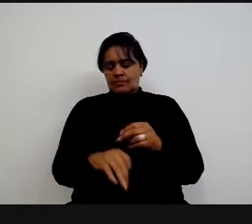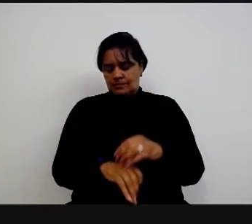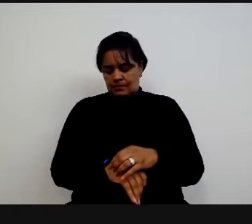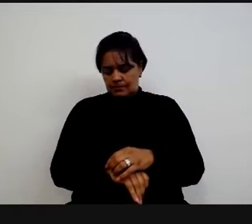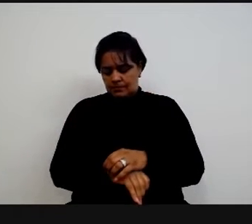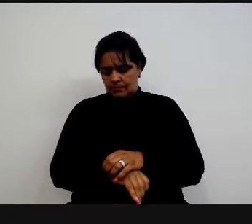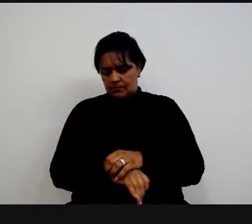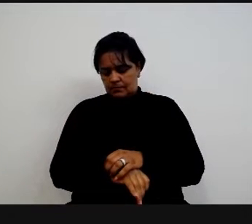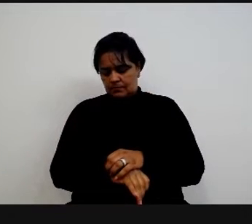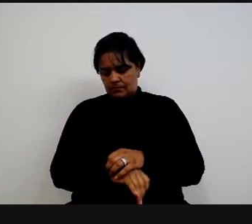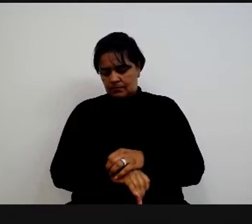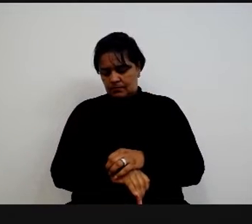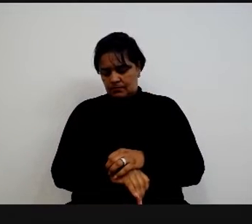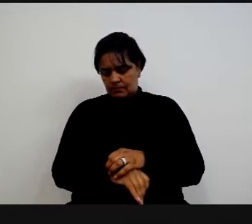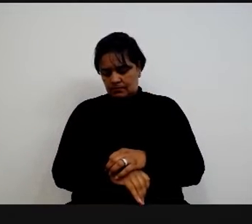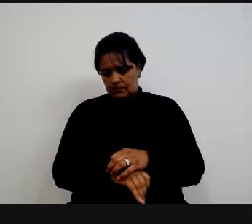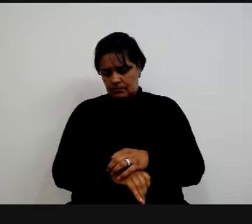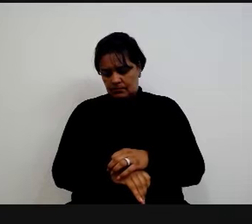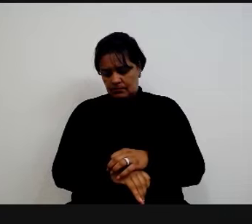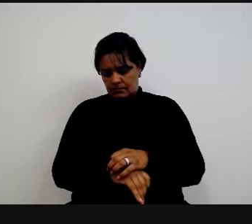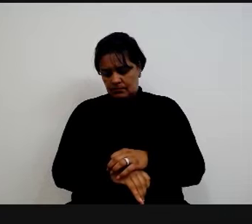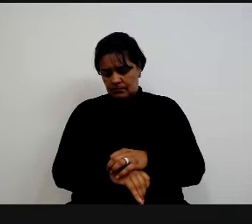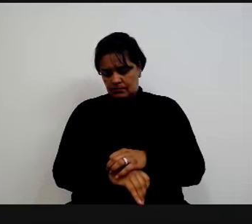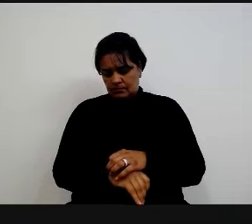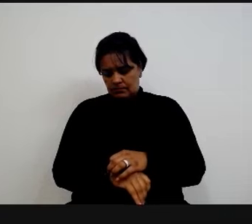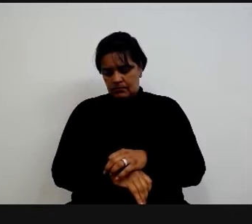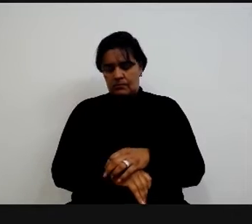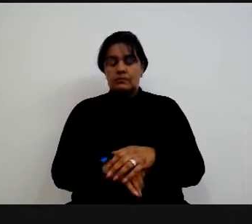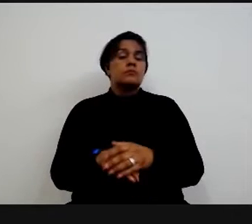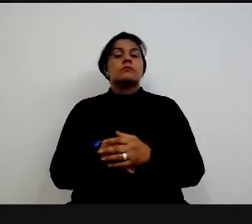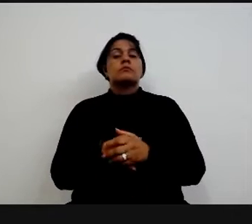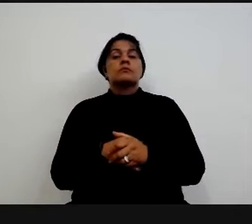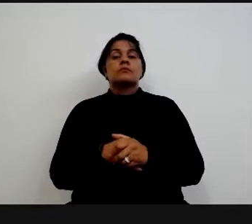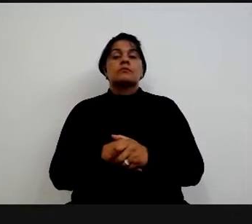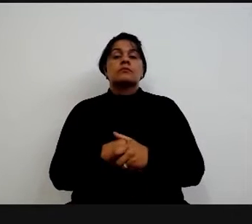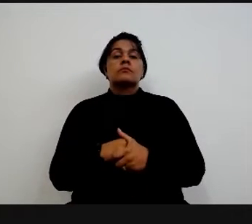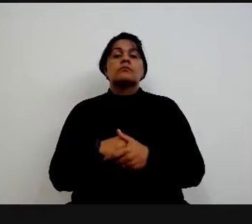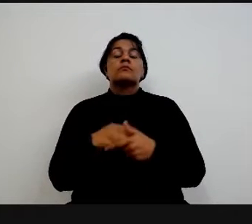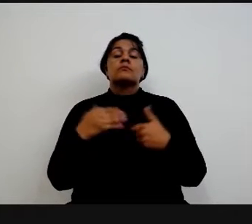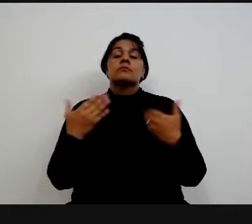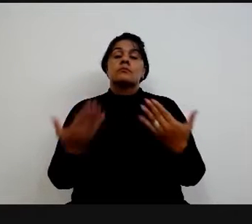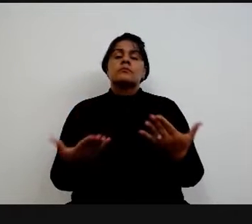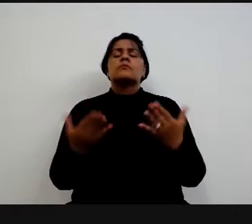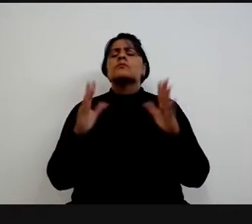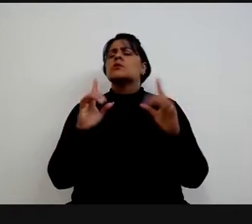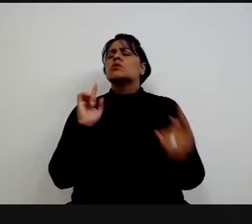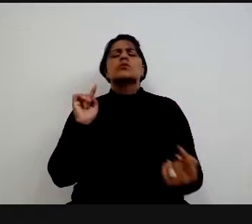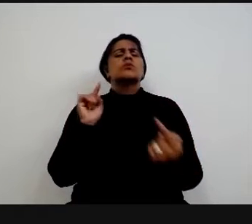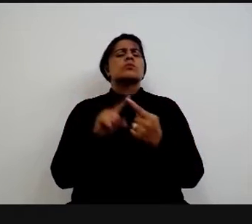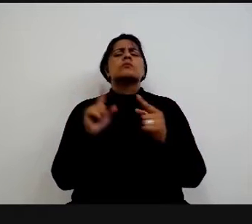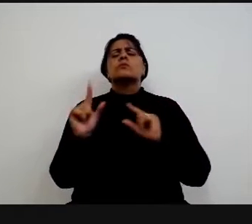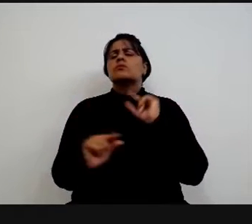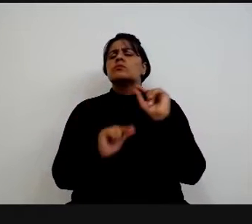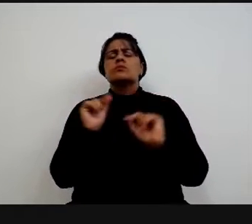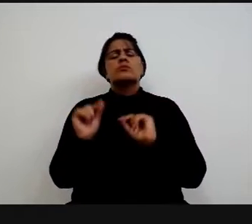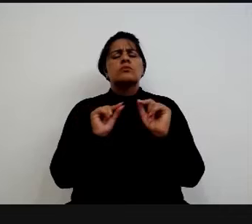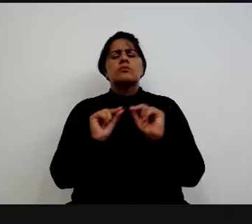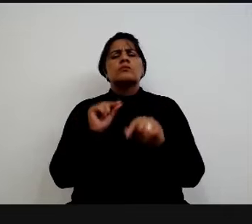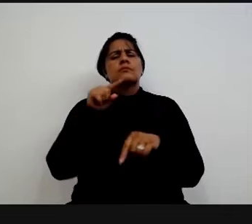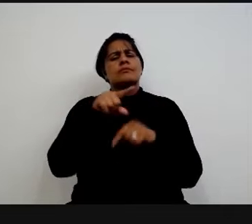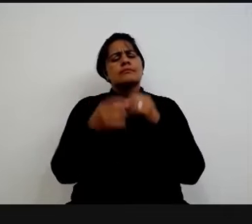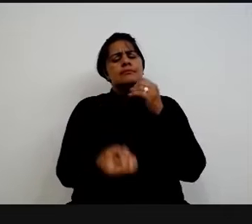no executivo. Com qual finalidade? O Constituinte colocou esse dispositivo, único e exclusivamente de